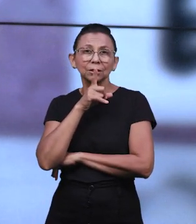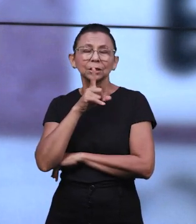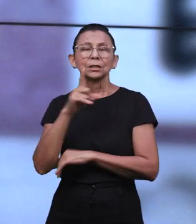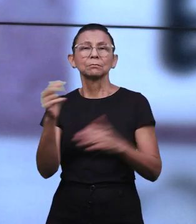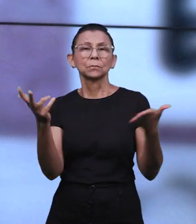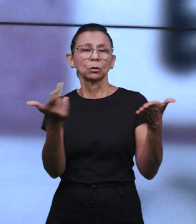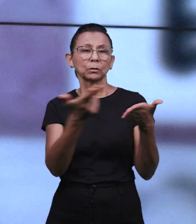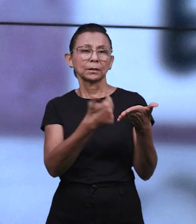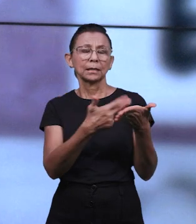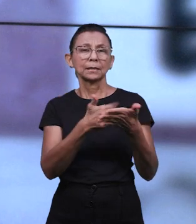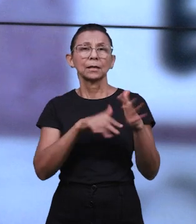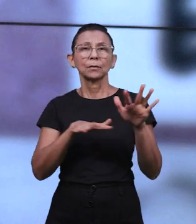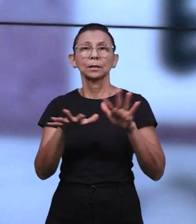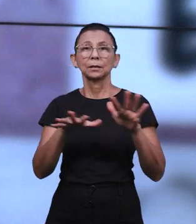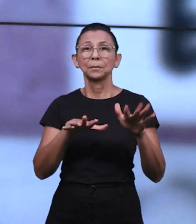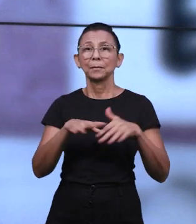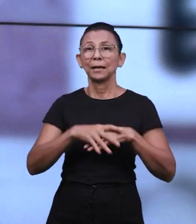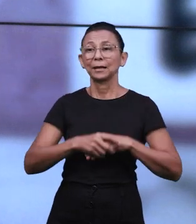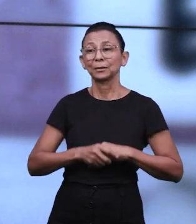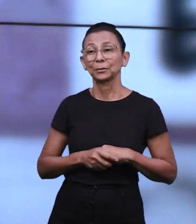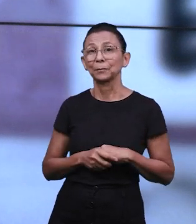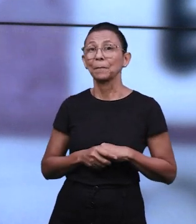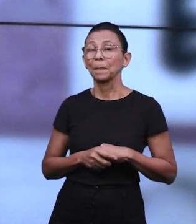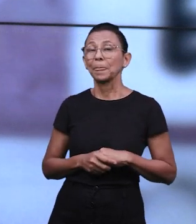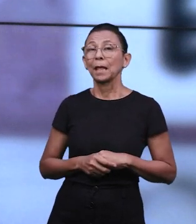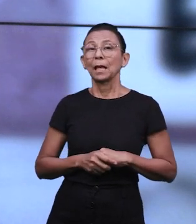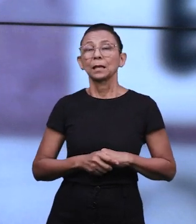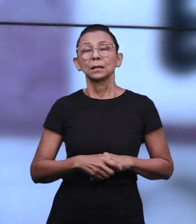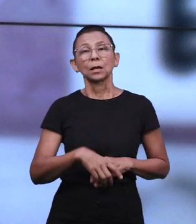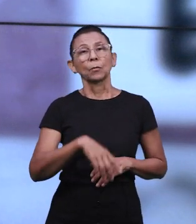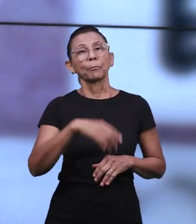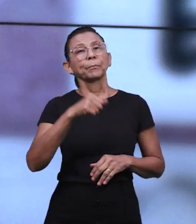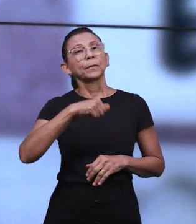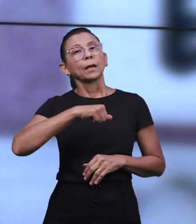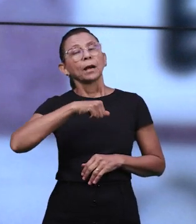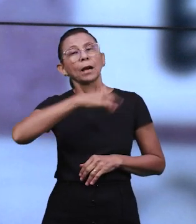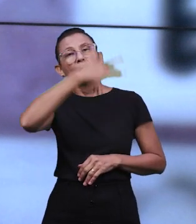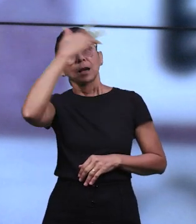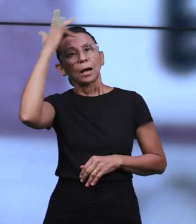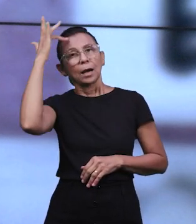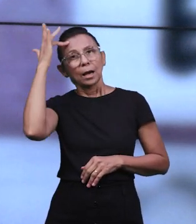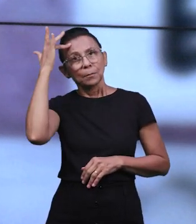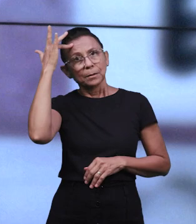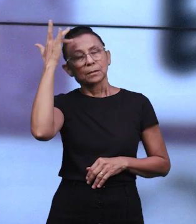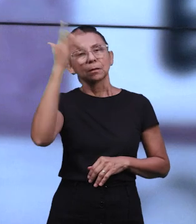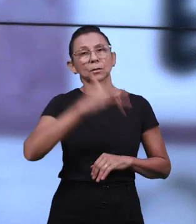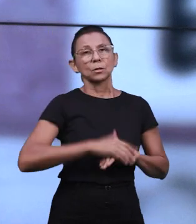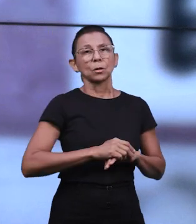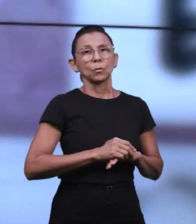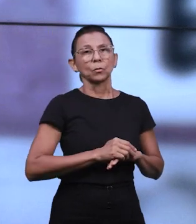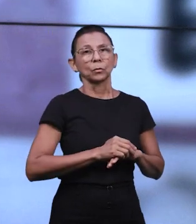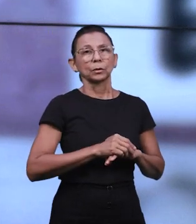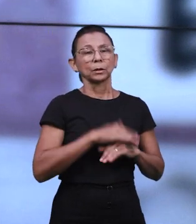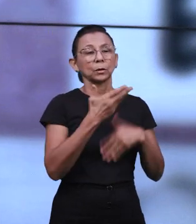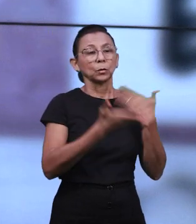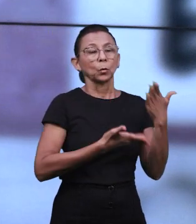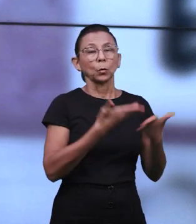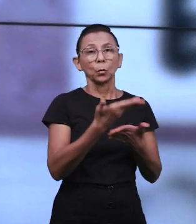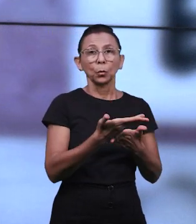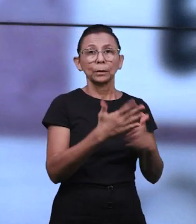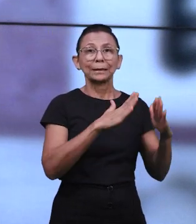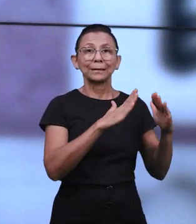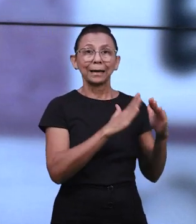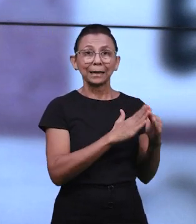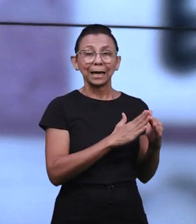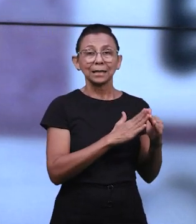realizar uma atividade, a cuidadora oferece telas. Assim, a criança se distrai da rotina familiar, não se interessa